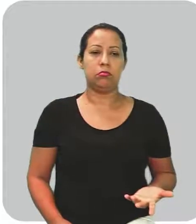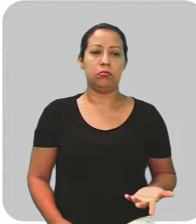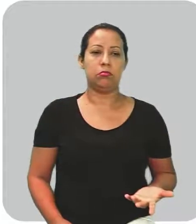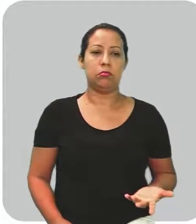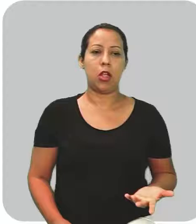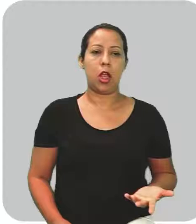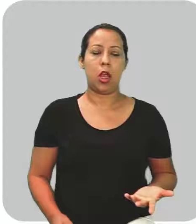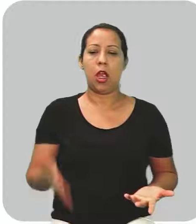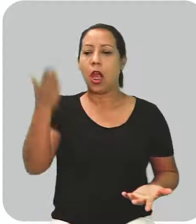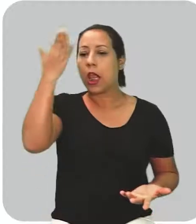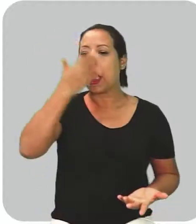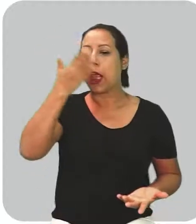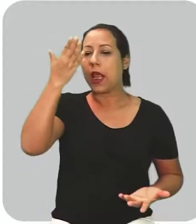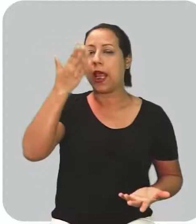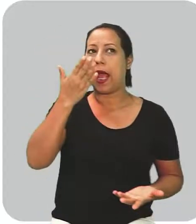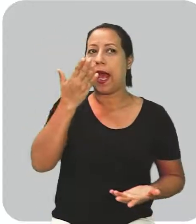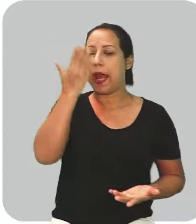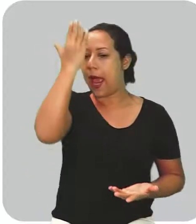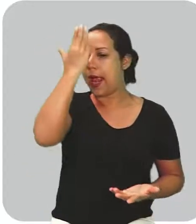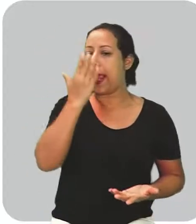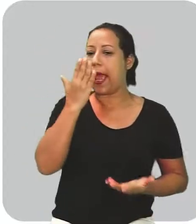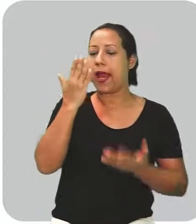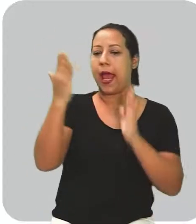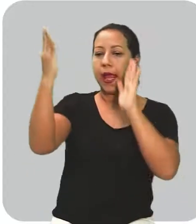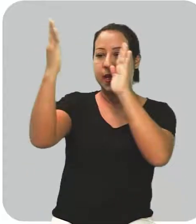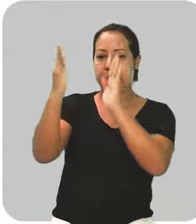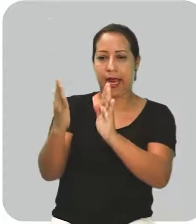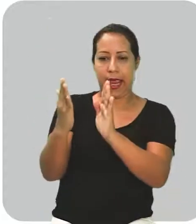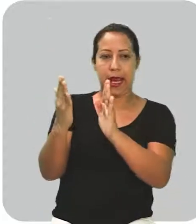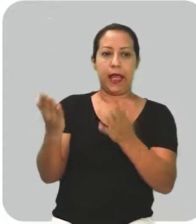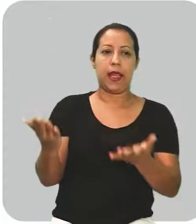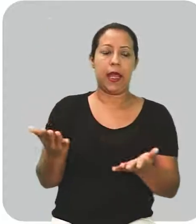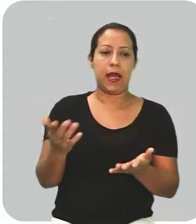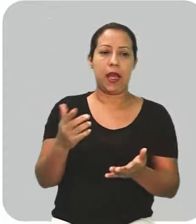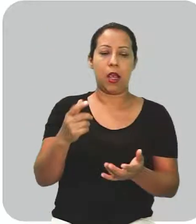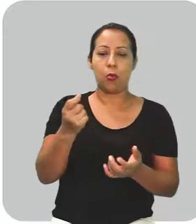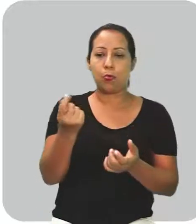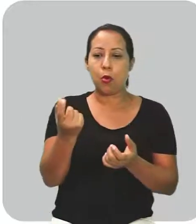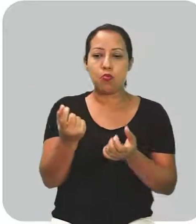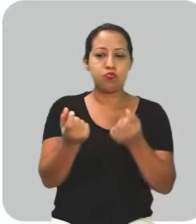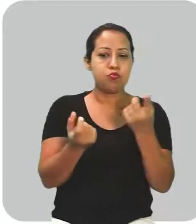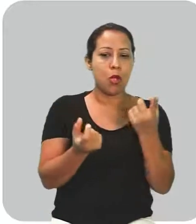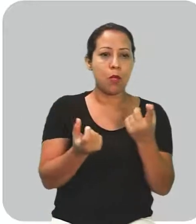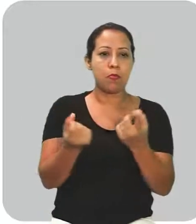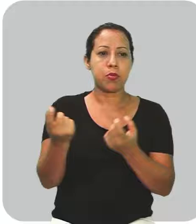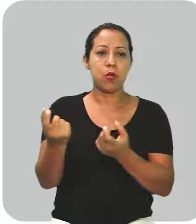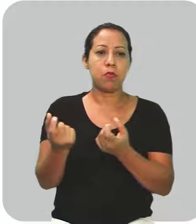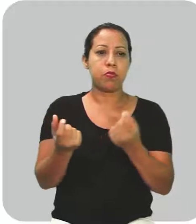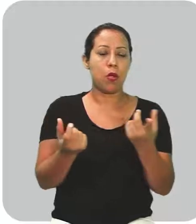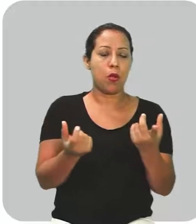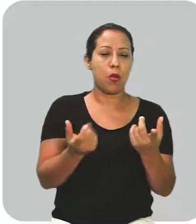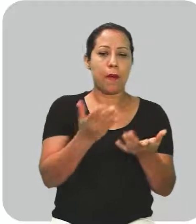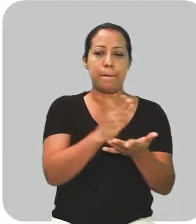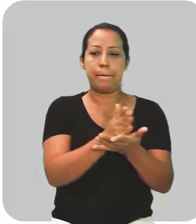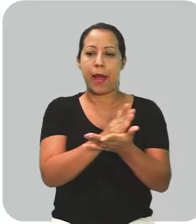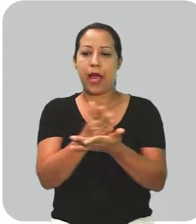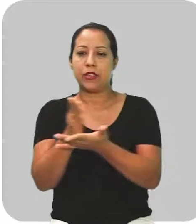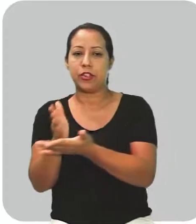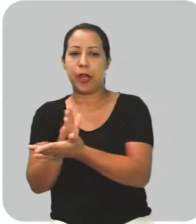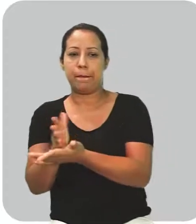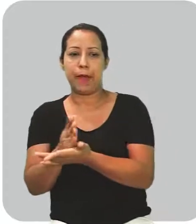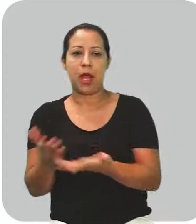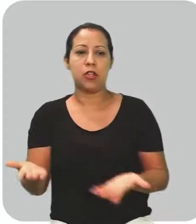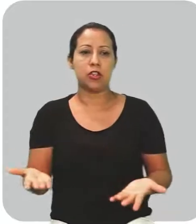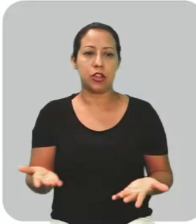a gota, de parte a parte. Também é proibido quando está aí sozinho antes de palavra